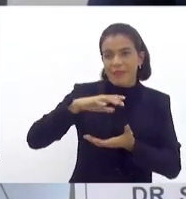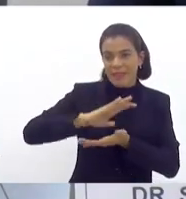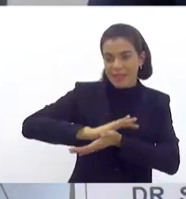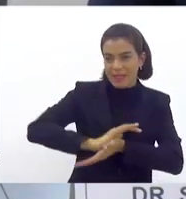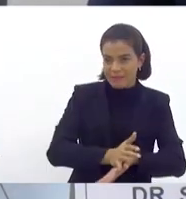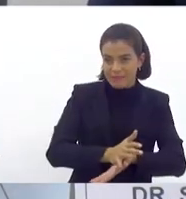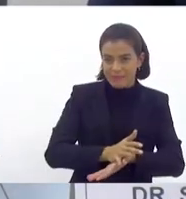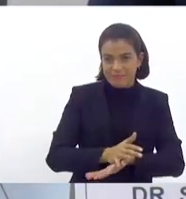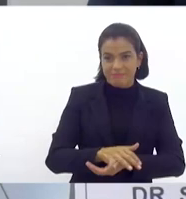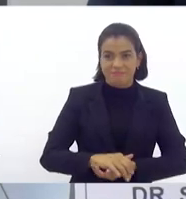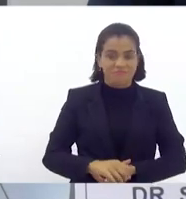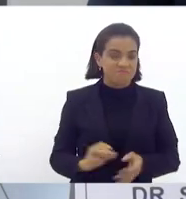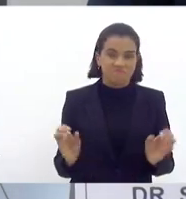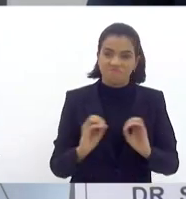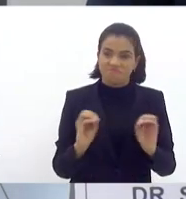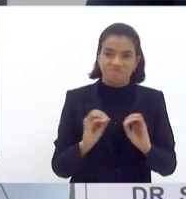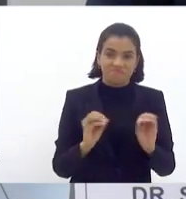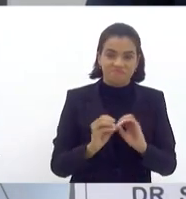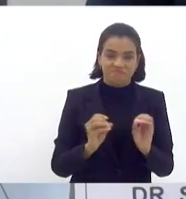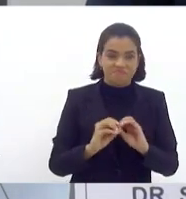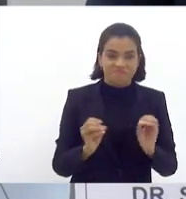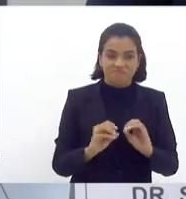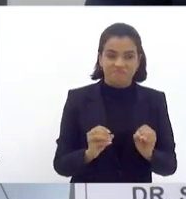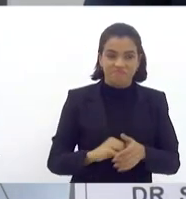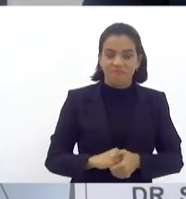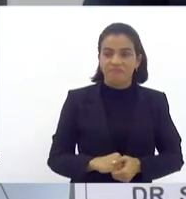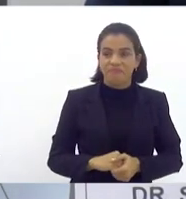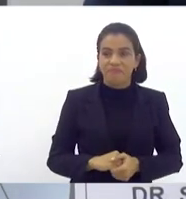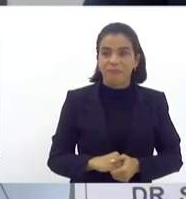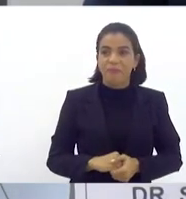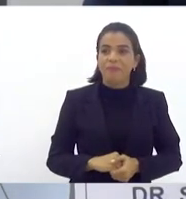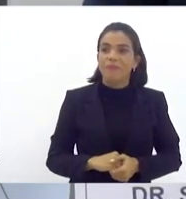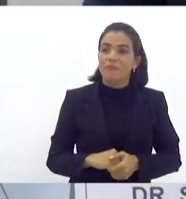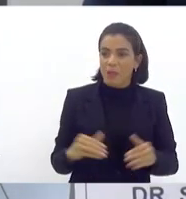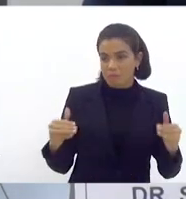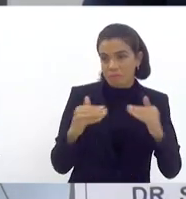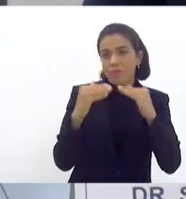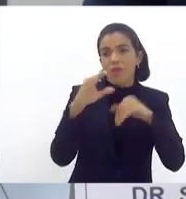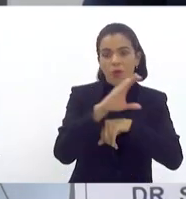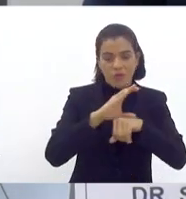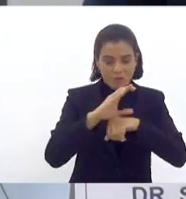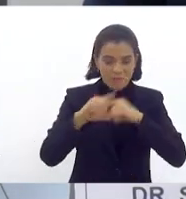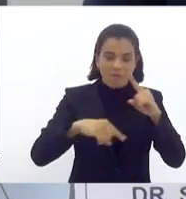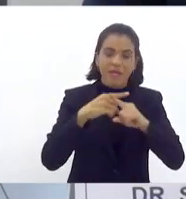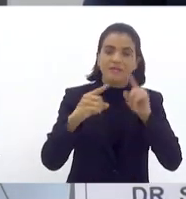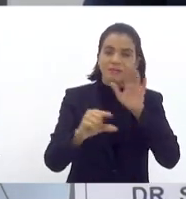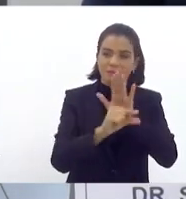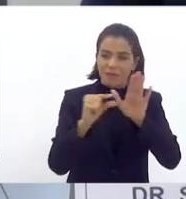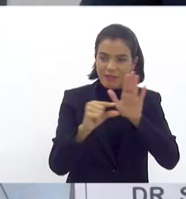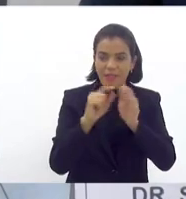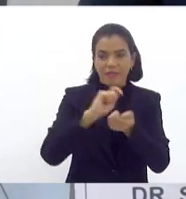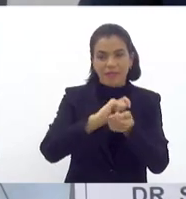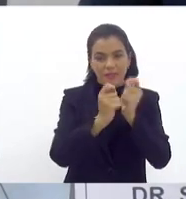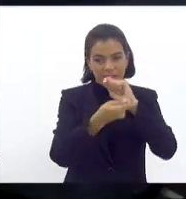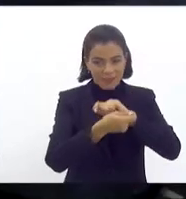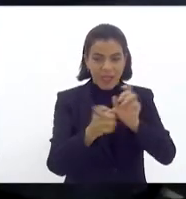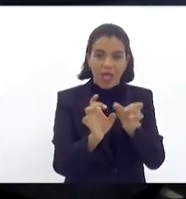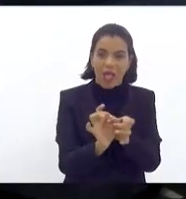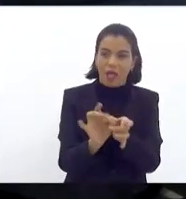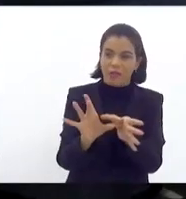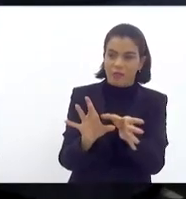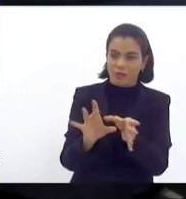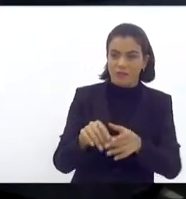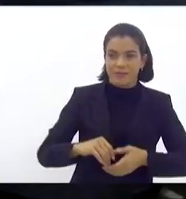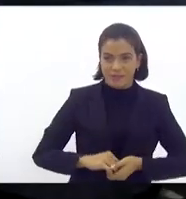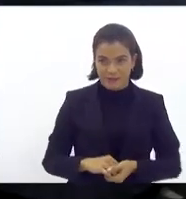definiu, grande porte? Não define. Não define. E, da mesma maneira, parecer pela constitucionalidade com emendas, também transformando em